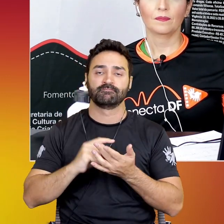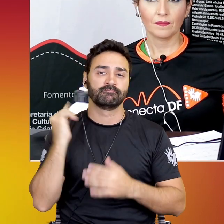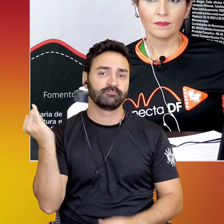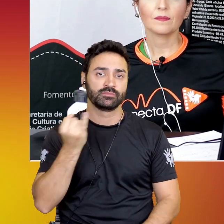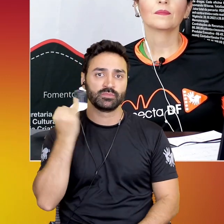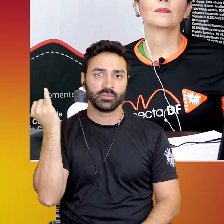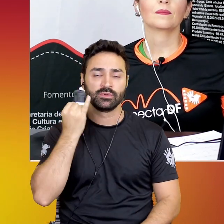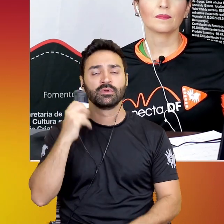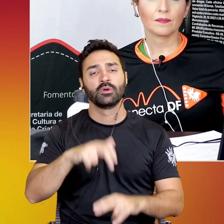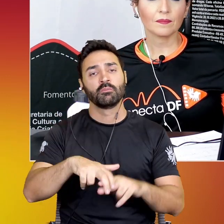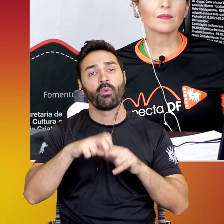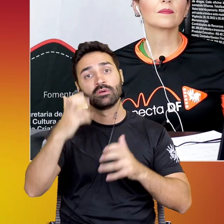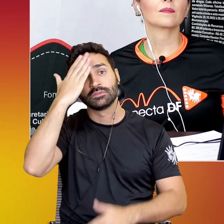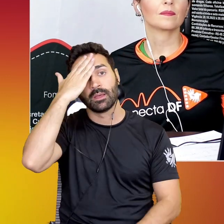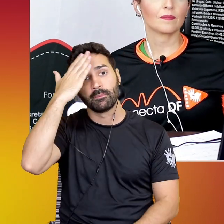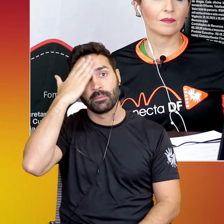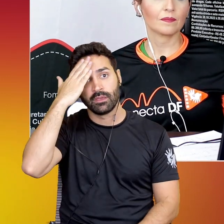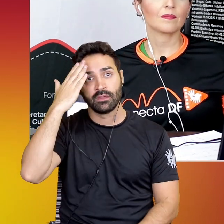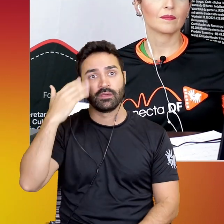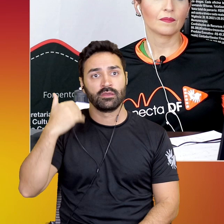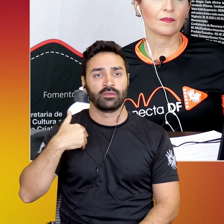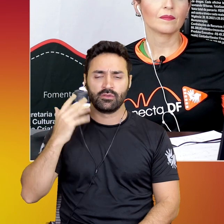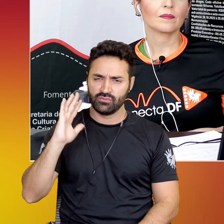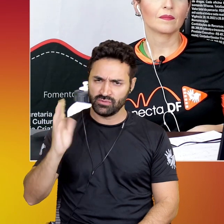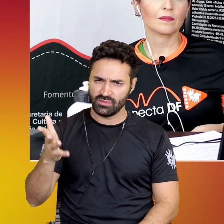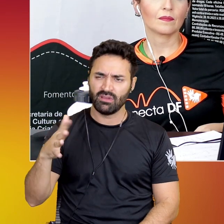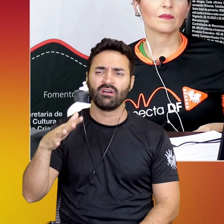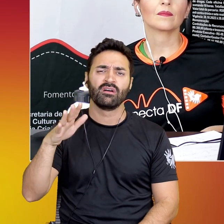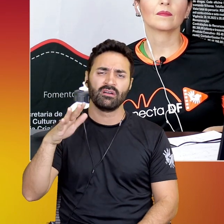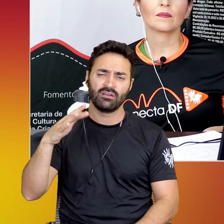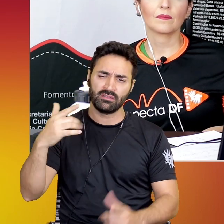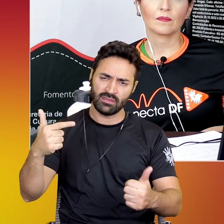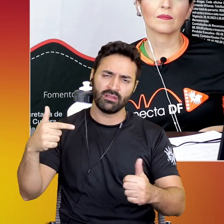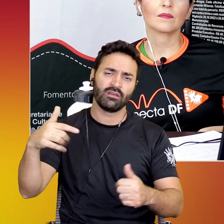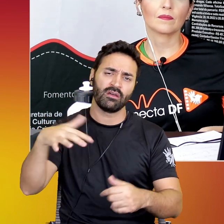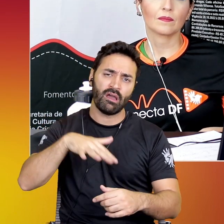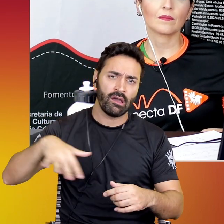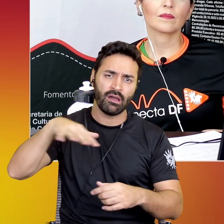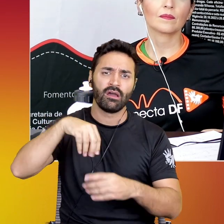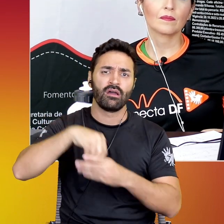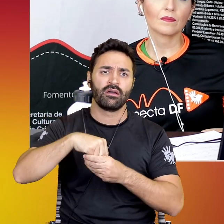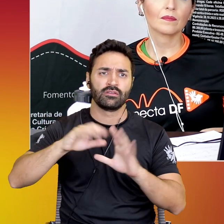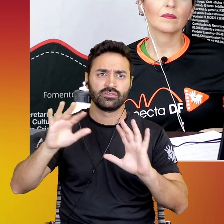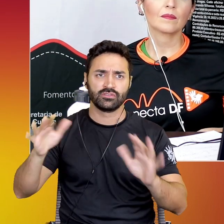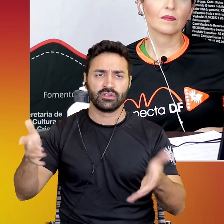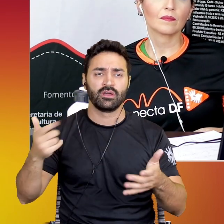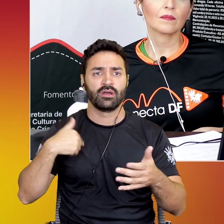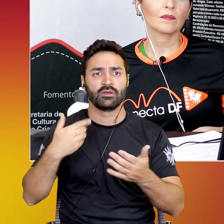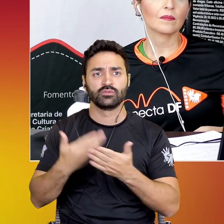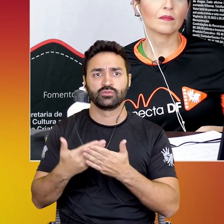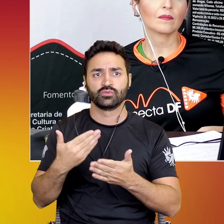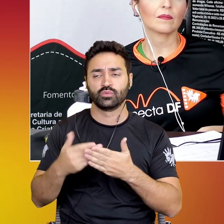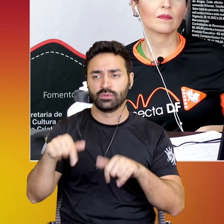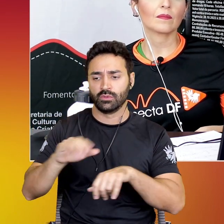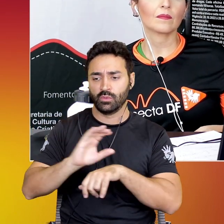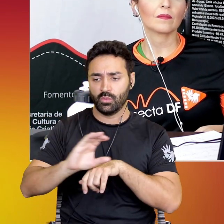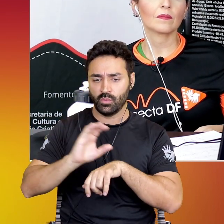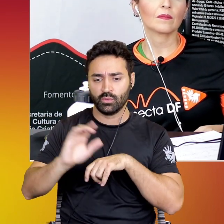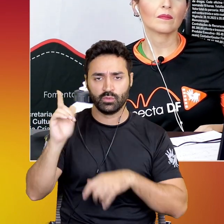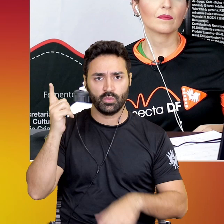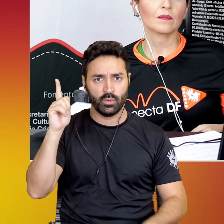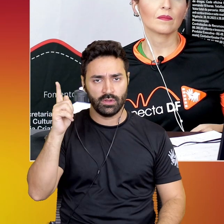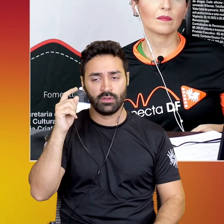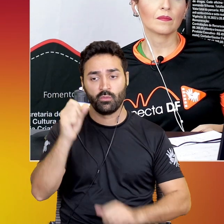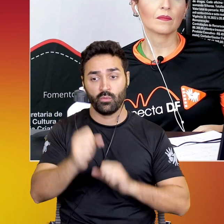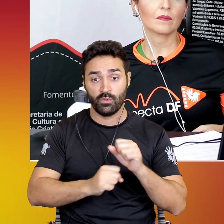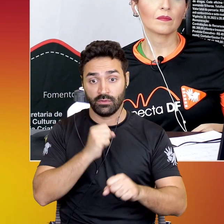queria saber, apesar de eu já estar no meio, eu faço um curso no CASA aqui em Goiânia, né? Ano que vem eu